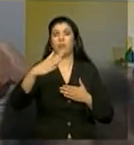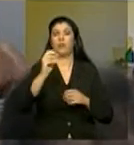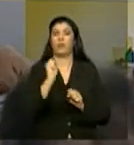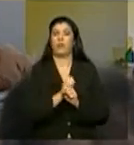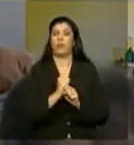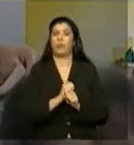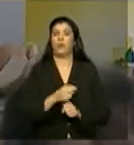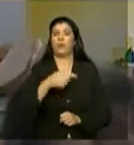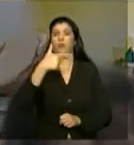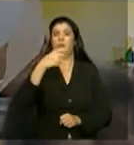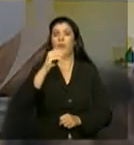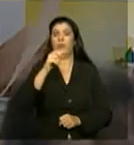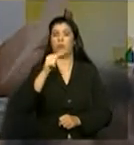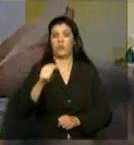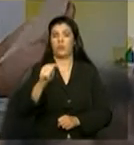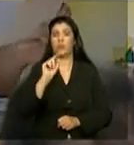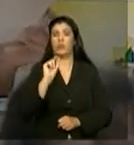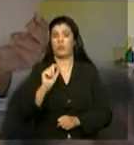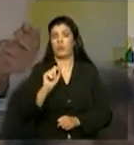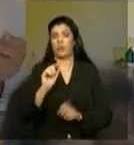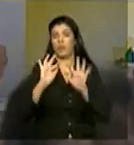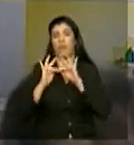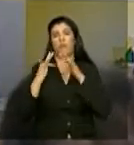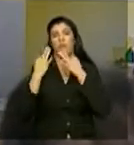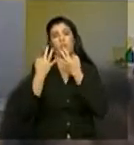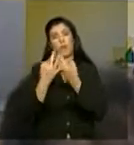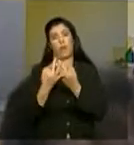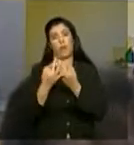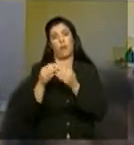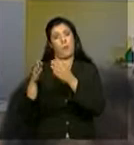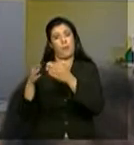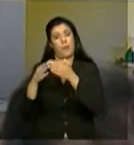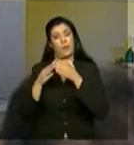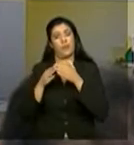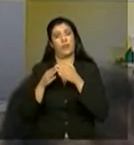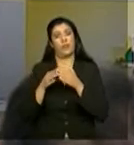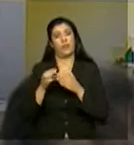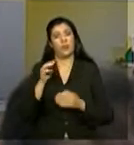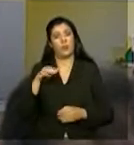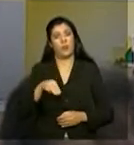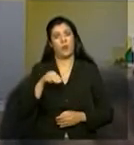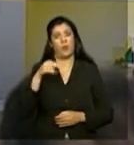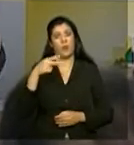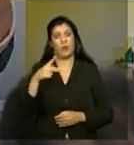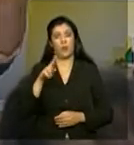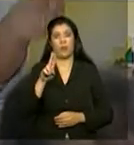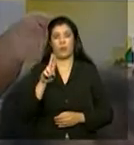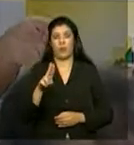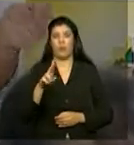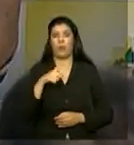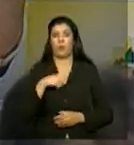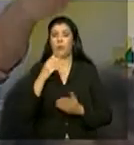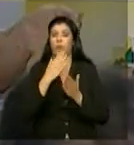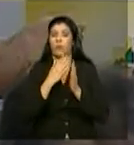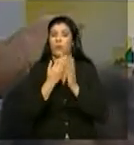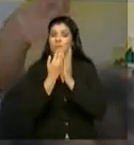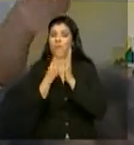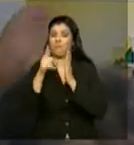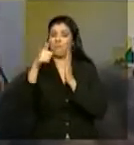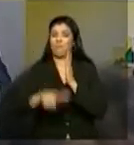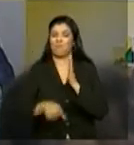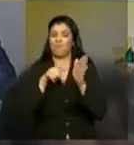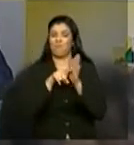2007 quando os familiares solicitaram o ministério federal há a abertura das